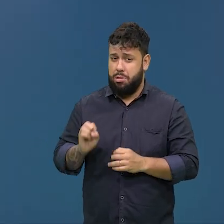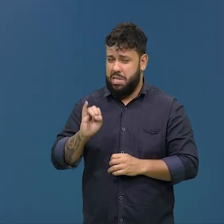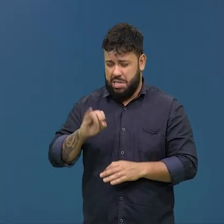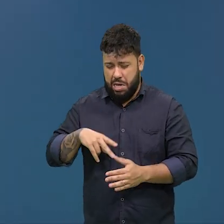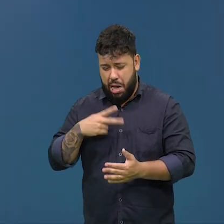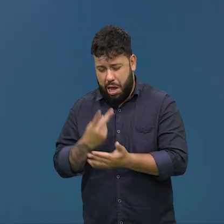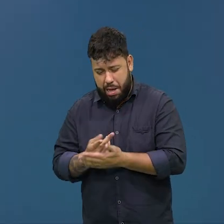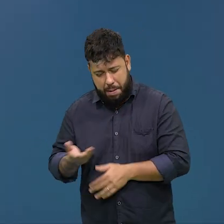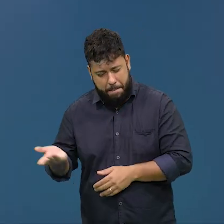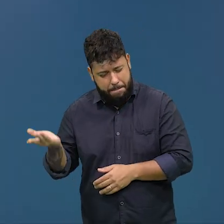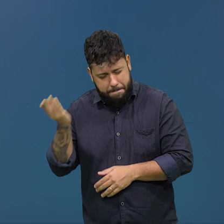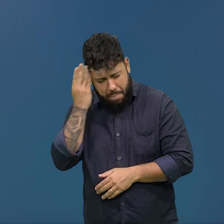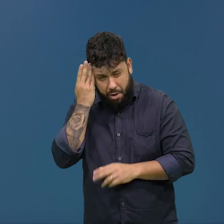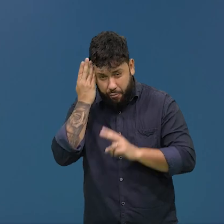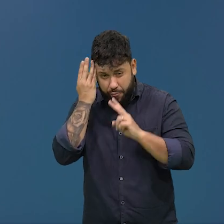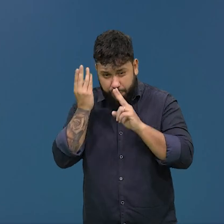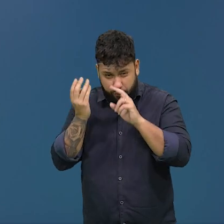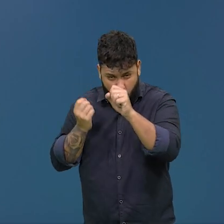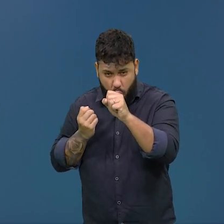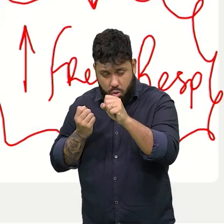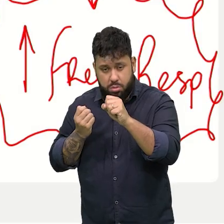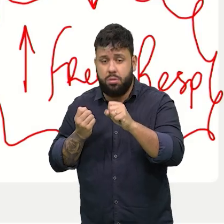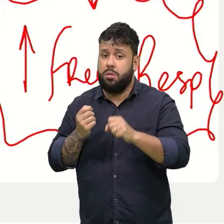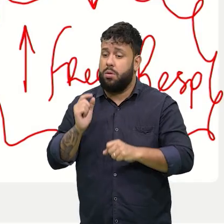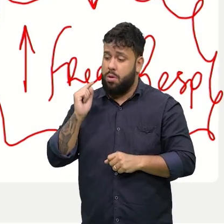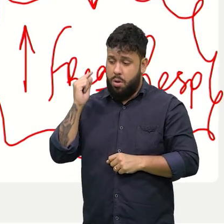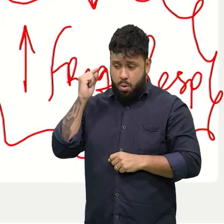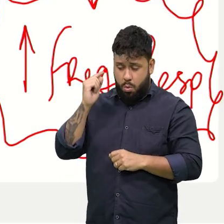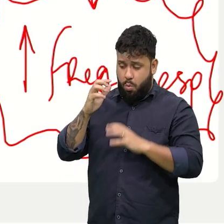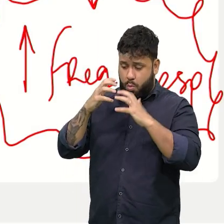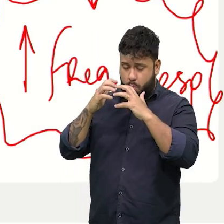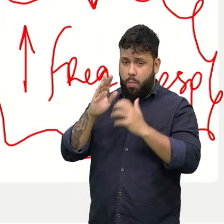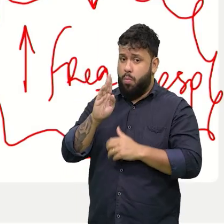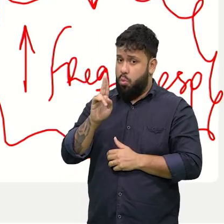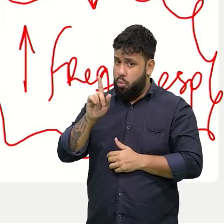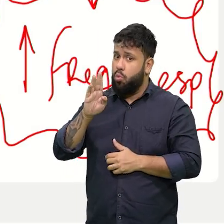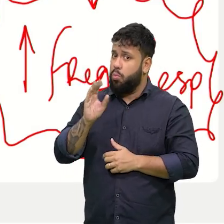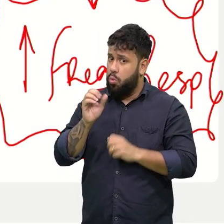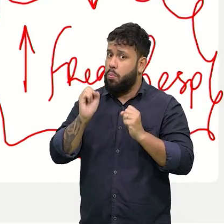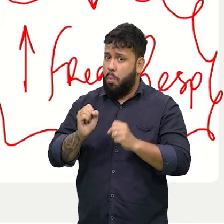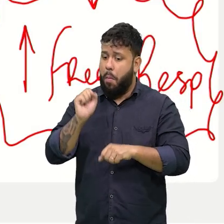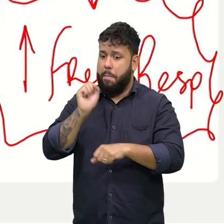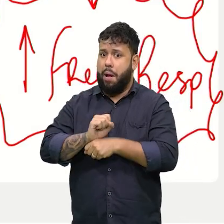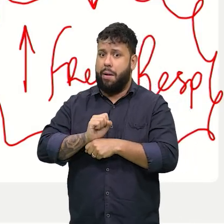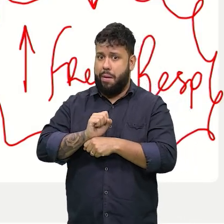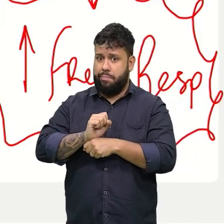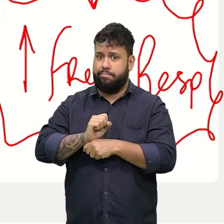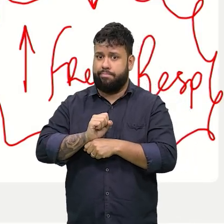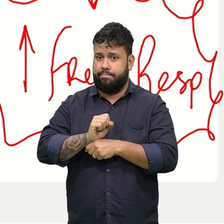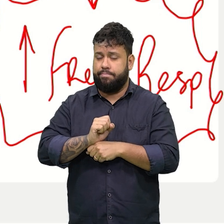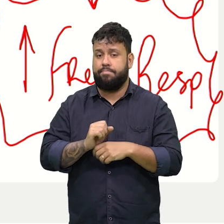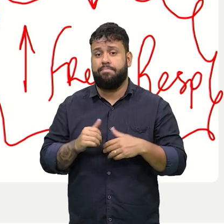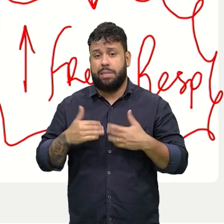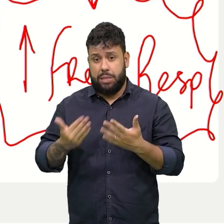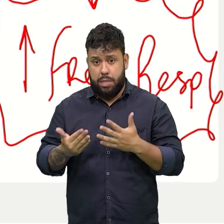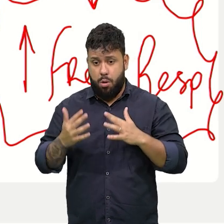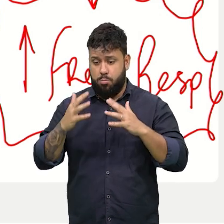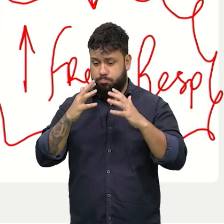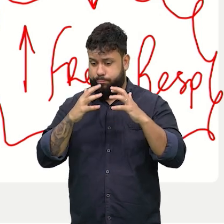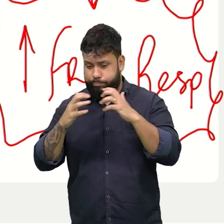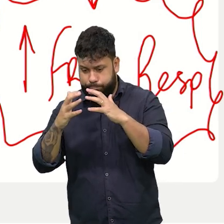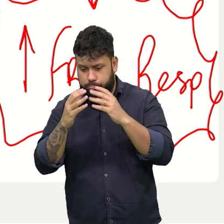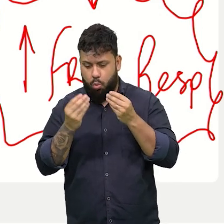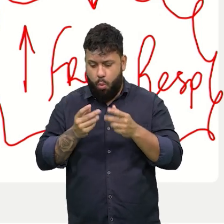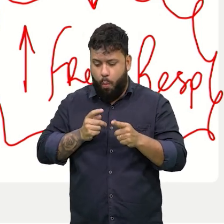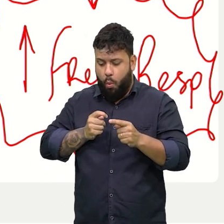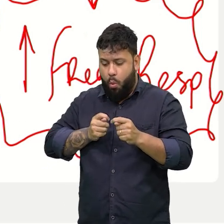você cair e bater muito forte a cabeça, o teu bulbo, ele pode parar de funcionar. Então, toda essa mecânica